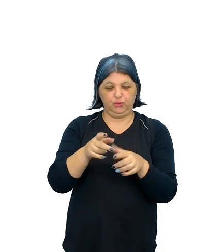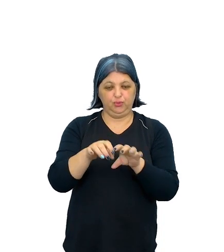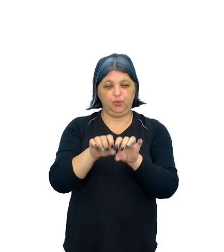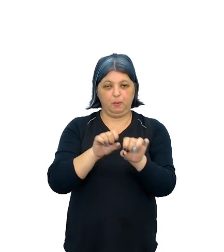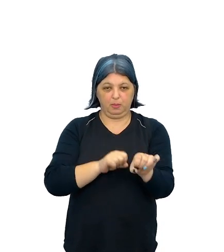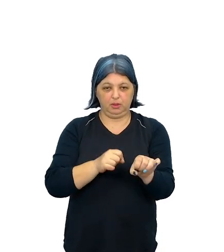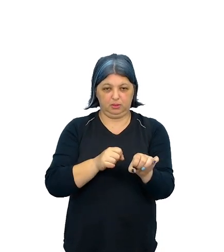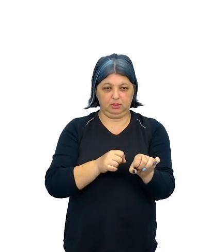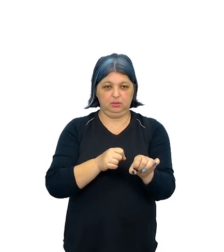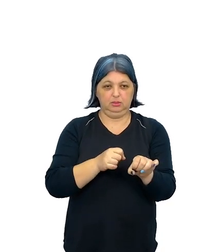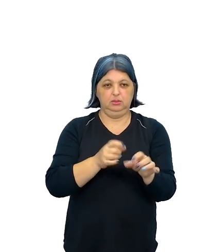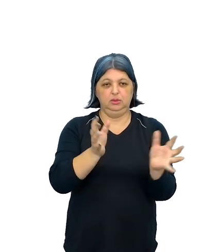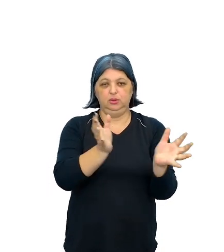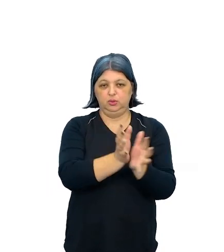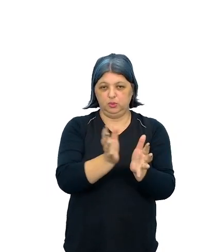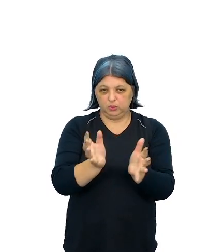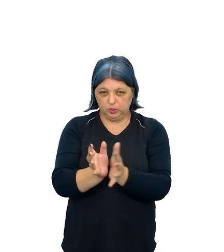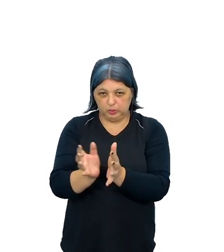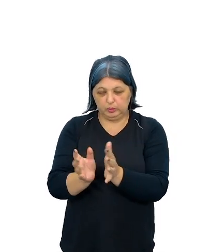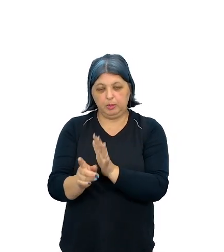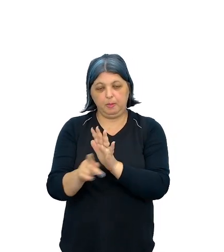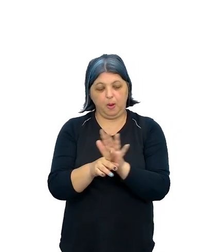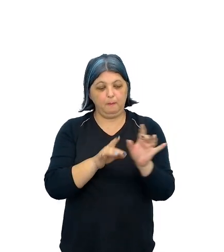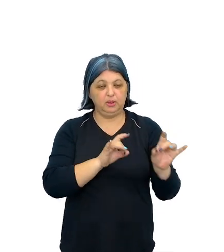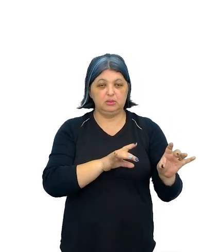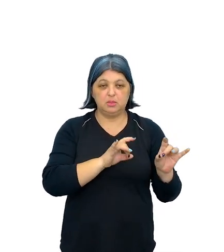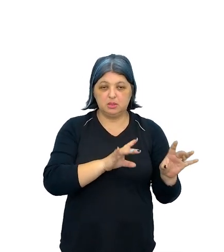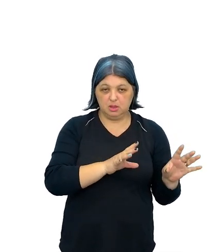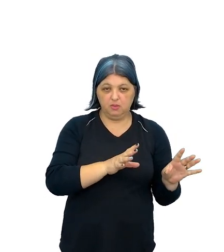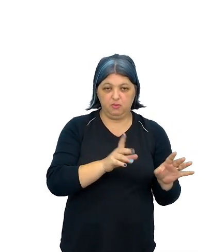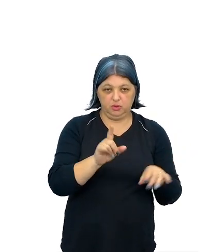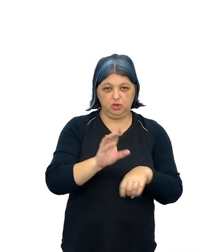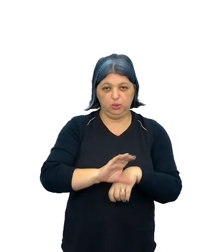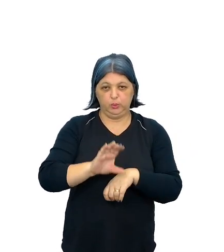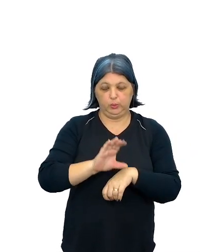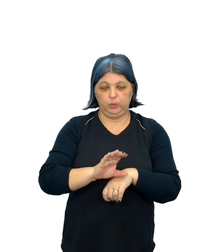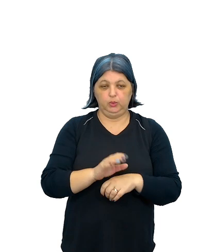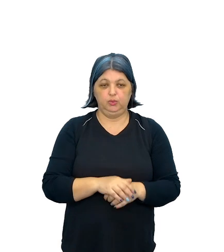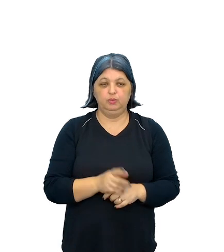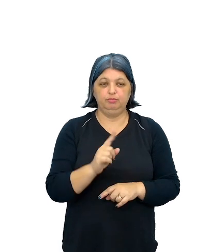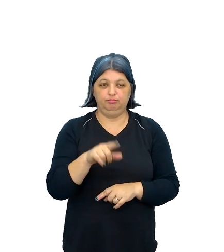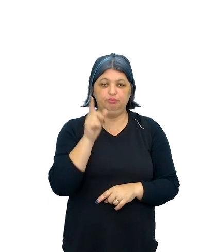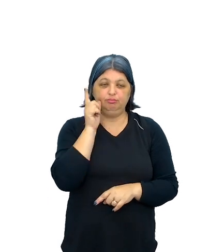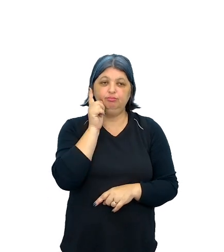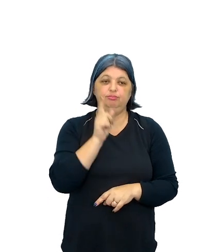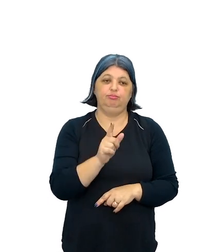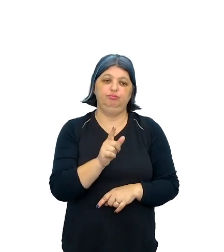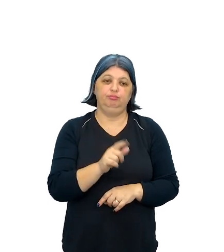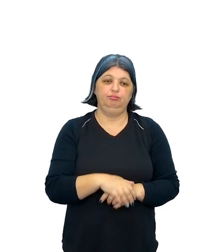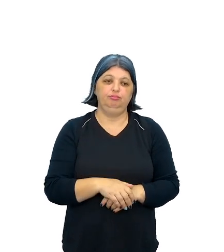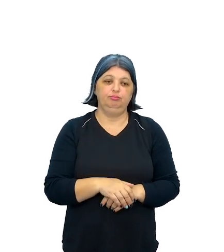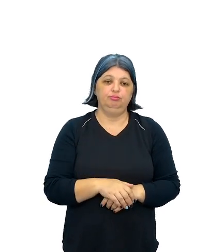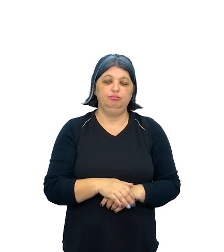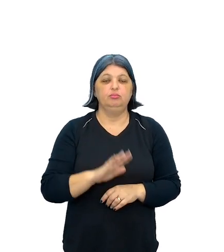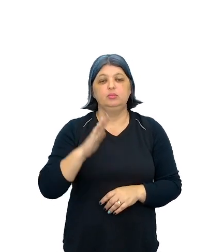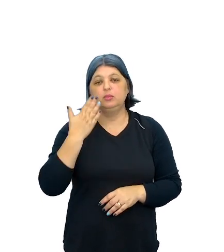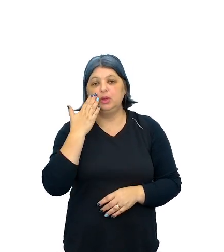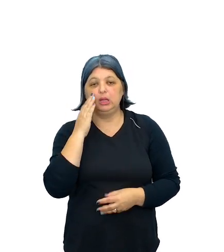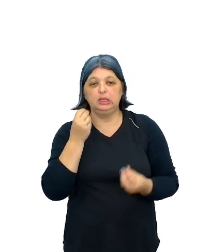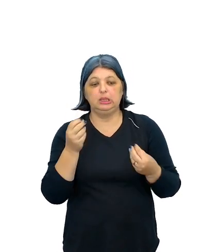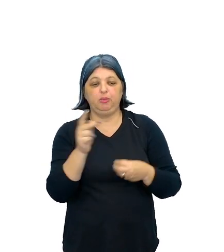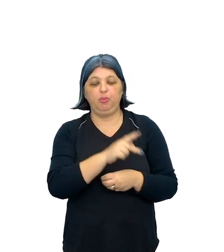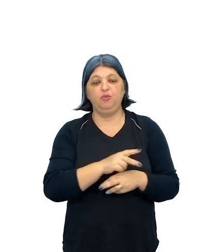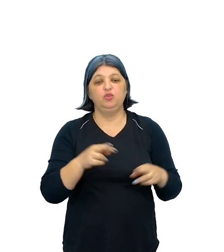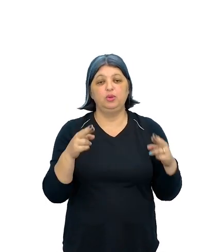formação ano-séries, né, do seu ano específico em curso, para que vocês possam, então, ouvir do professor